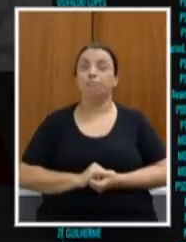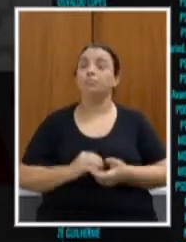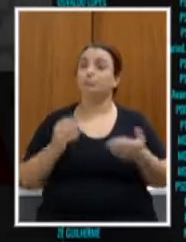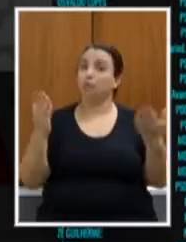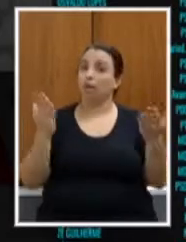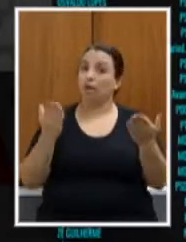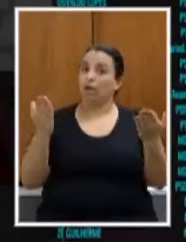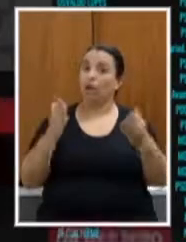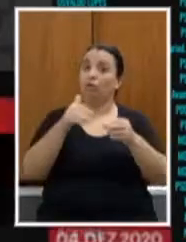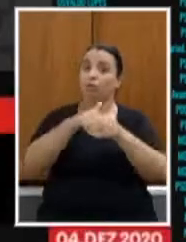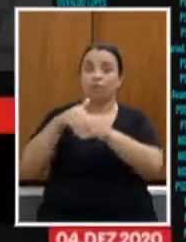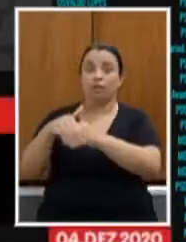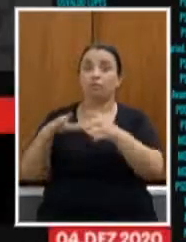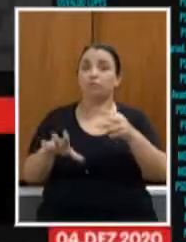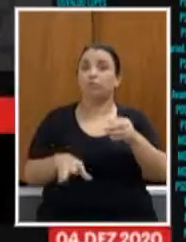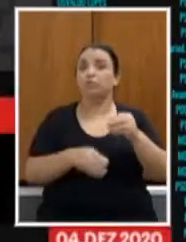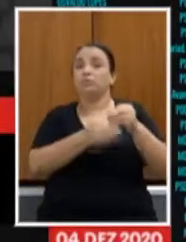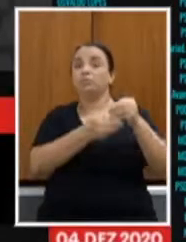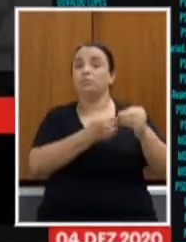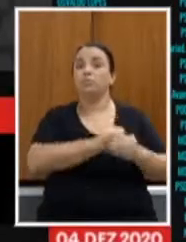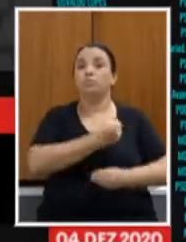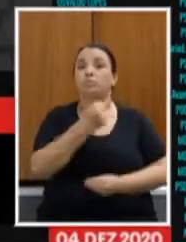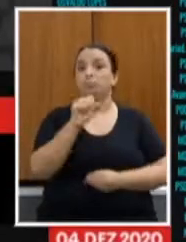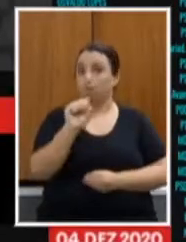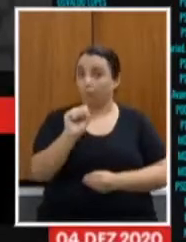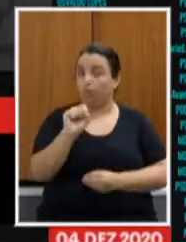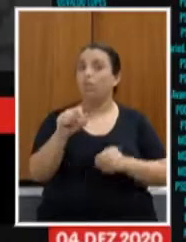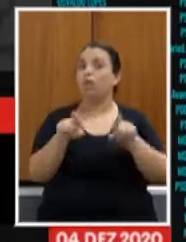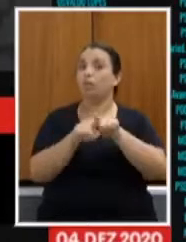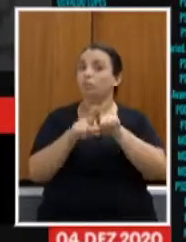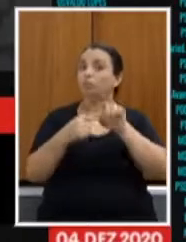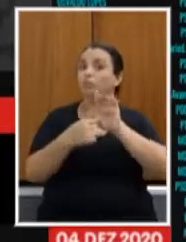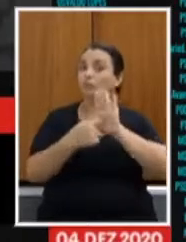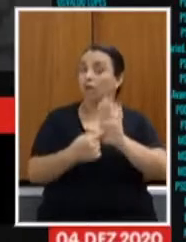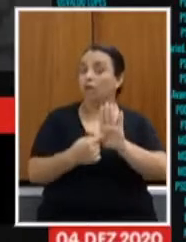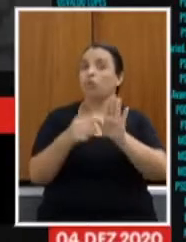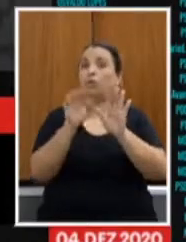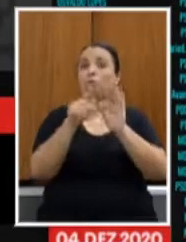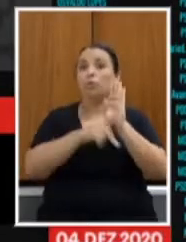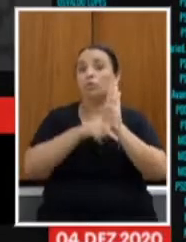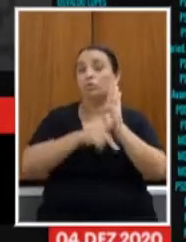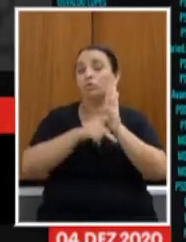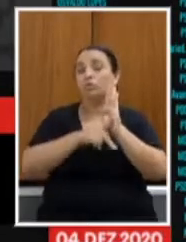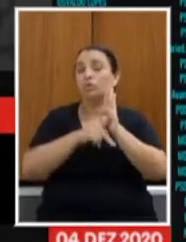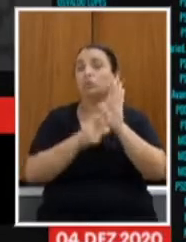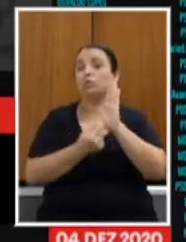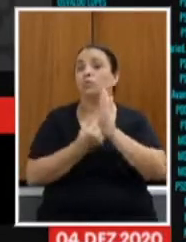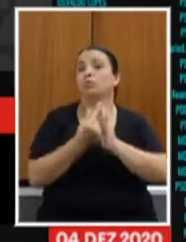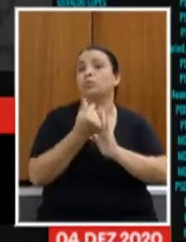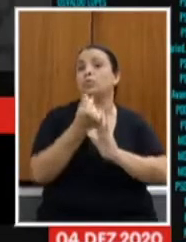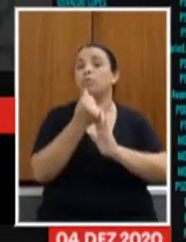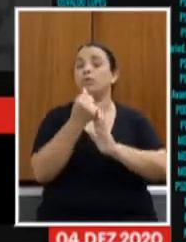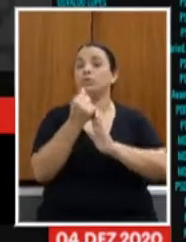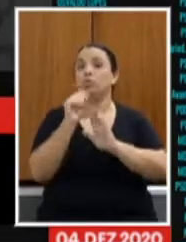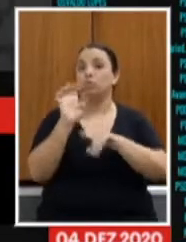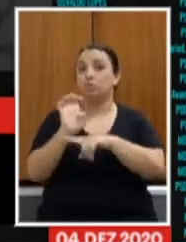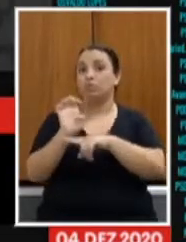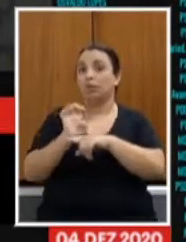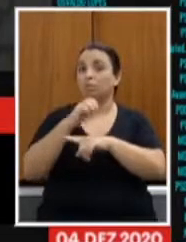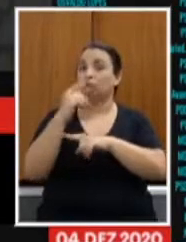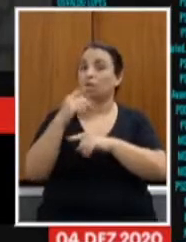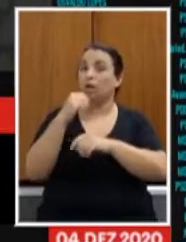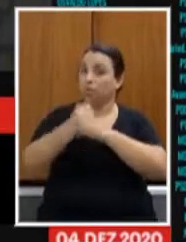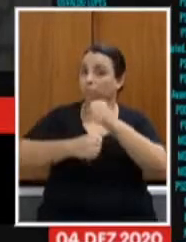Agora, a votação da emenda número 8, também votação destacada aí no projeto de lei do Orçamento do Estado para 2021.